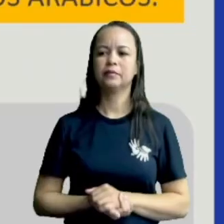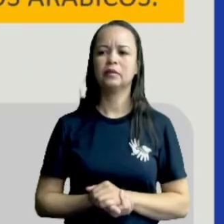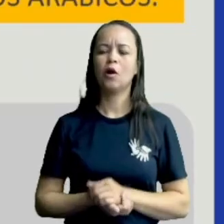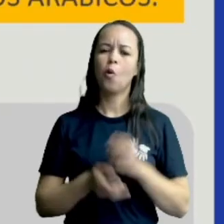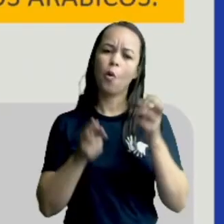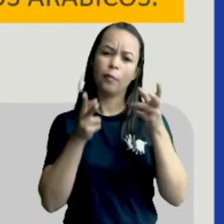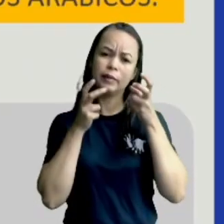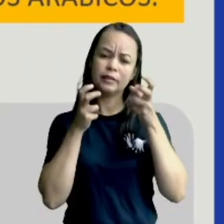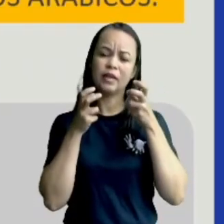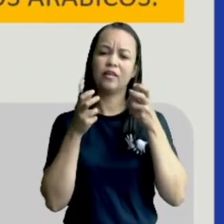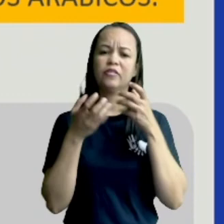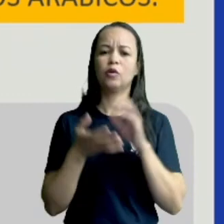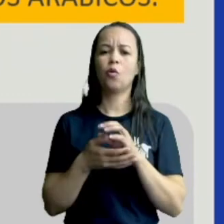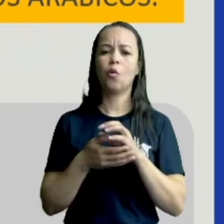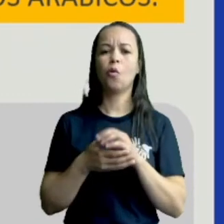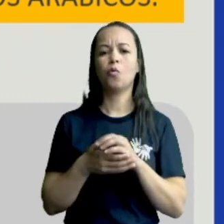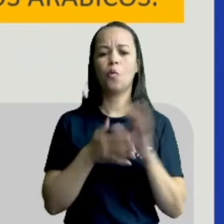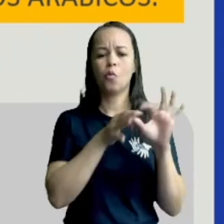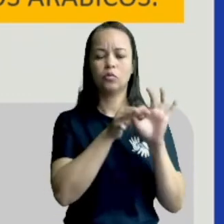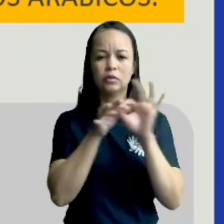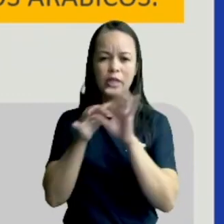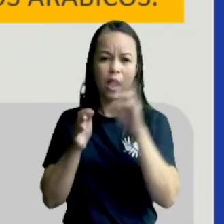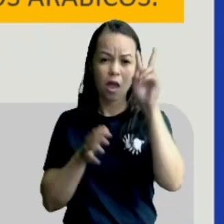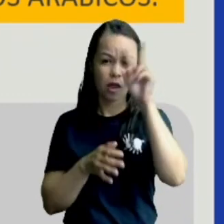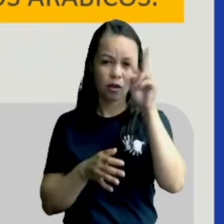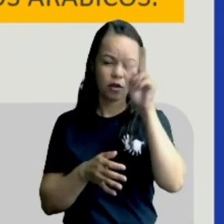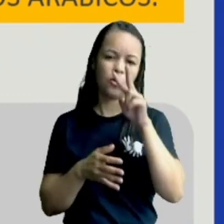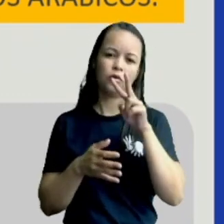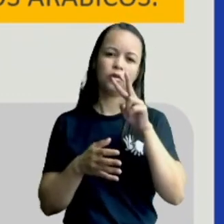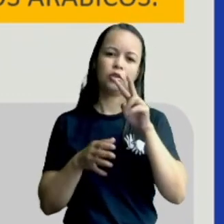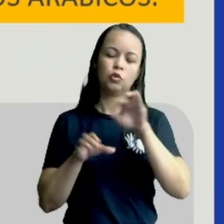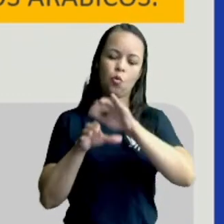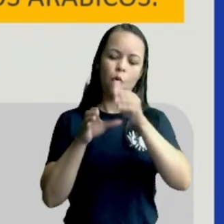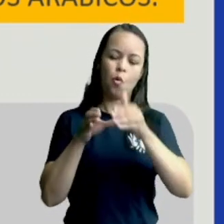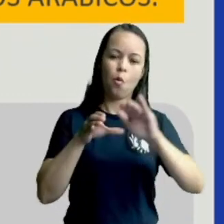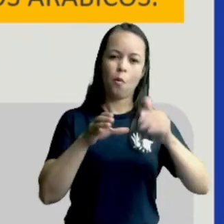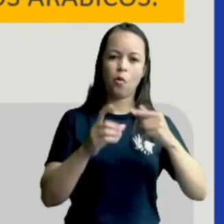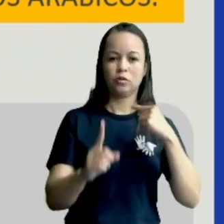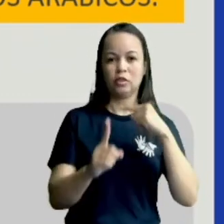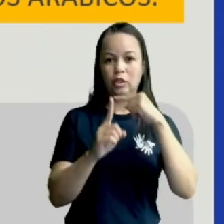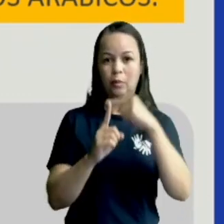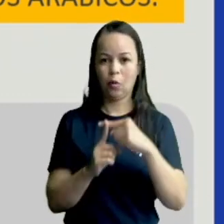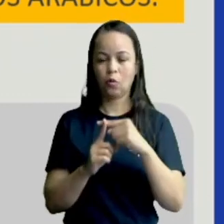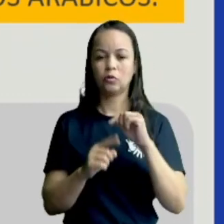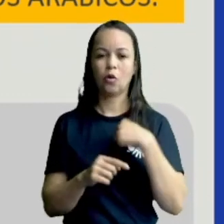com o contexto histórico do Monte das Tabocas, a gente pode fazer o quê?